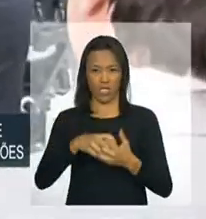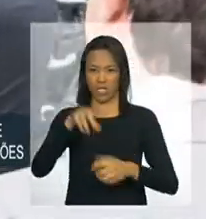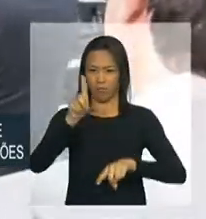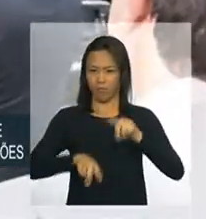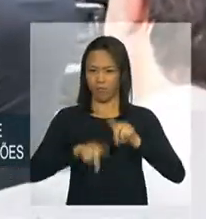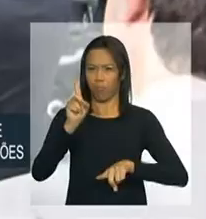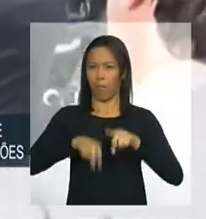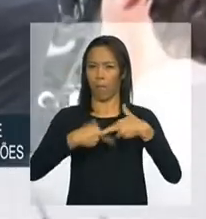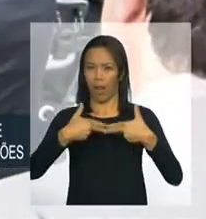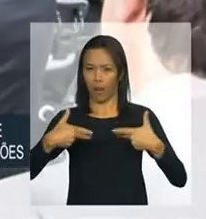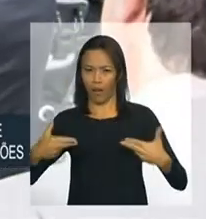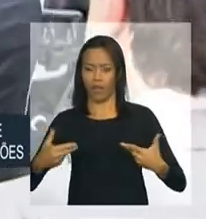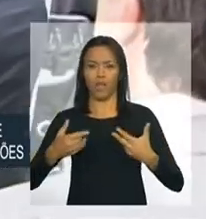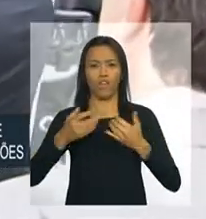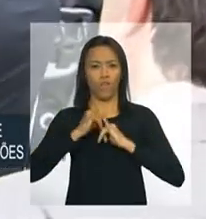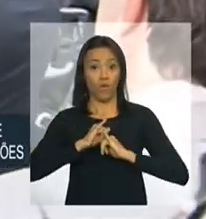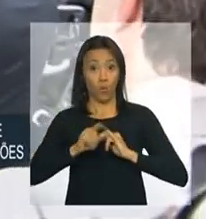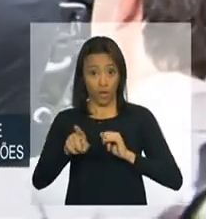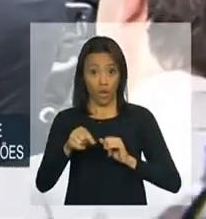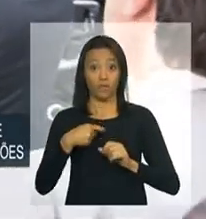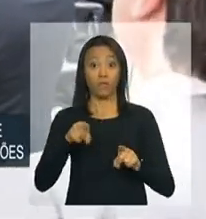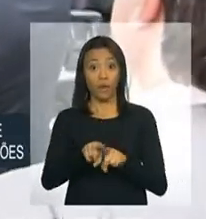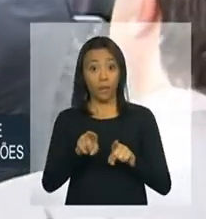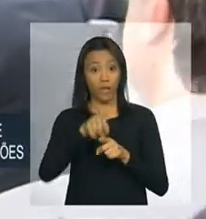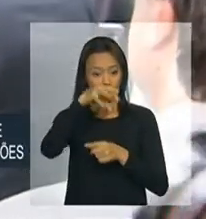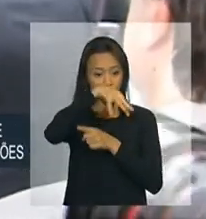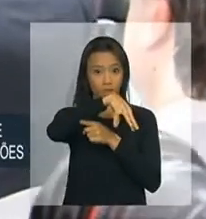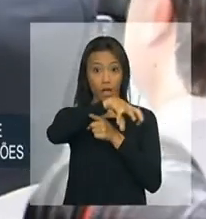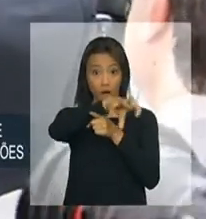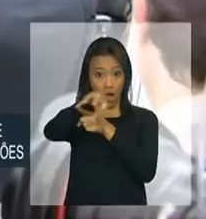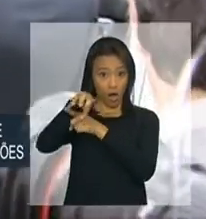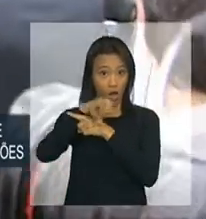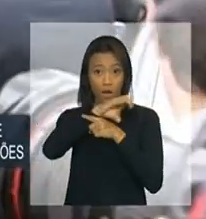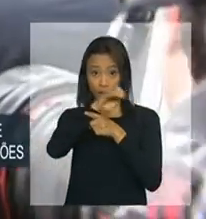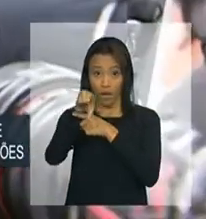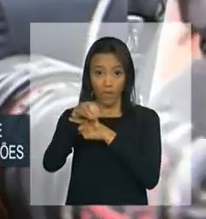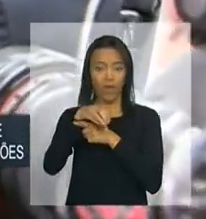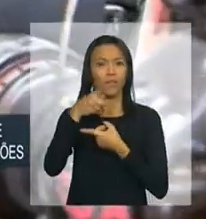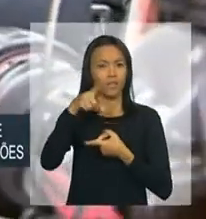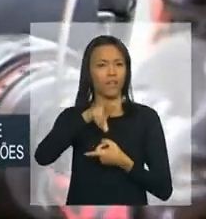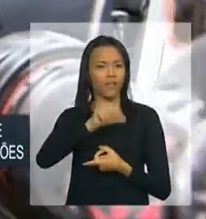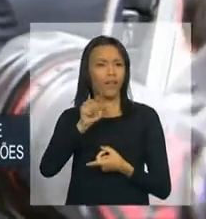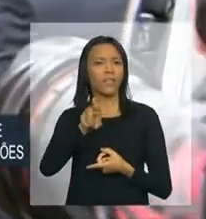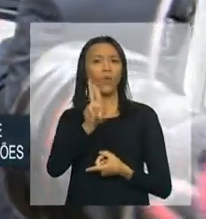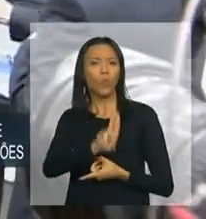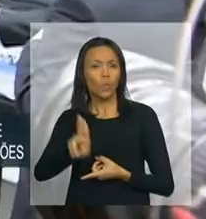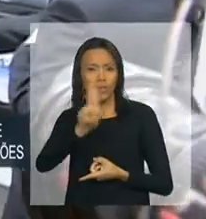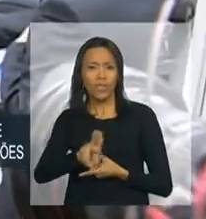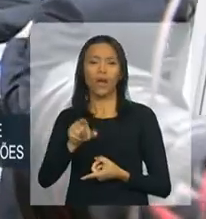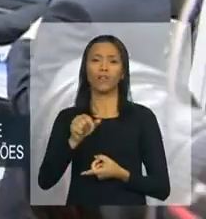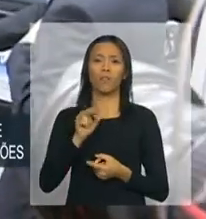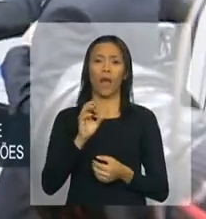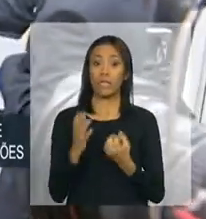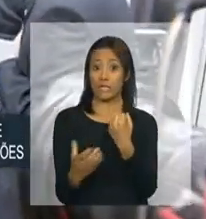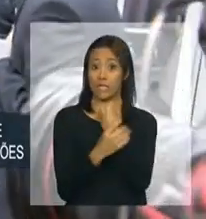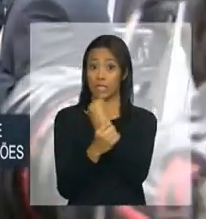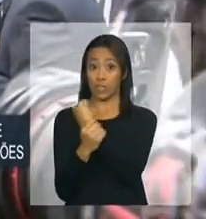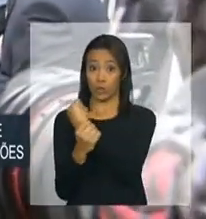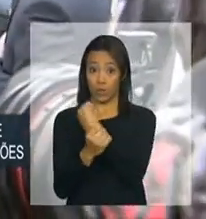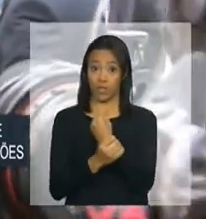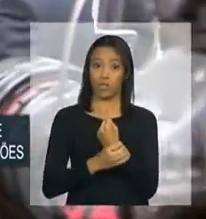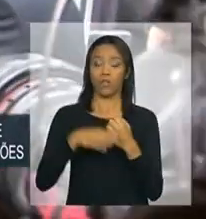sistemas de comunicação e câmeras que serão usados nas ações de segurança da Copa das